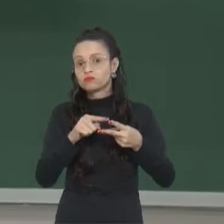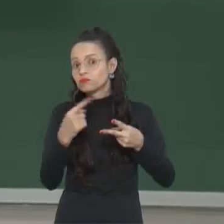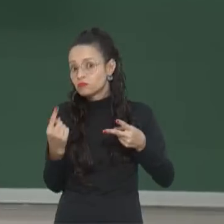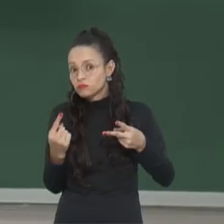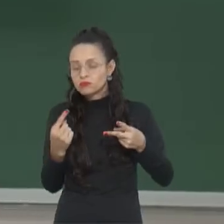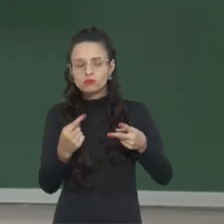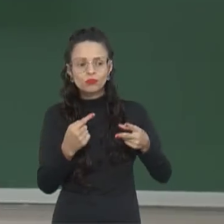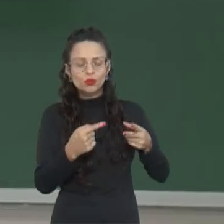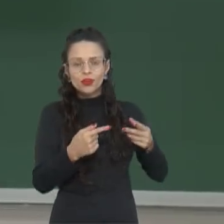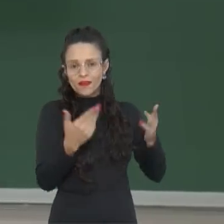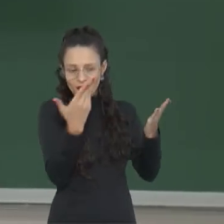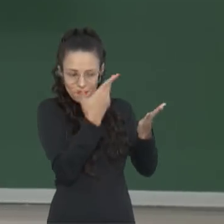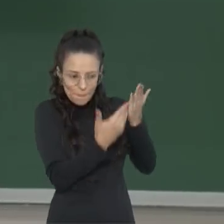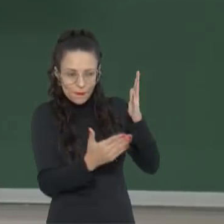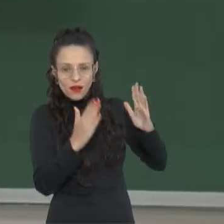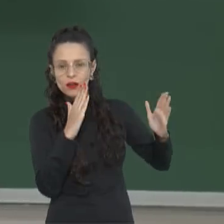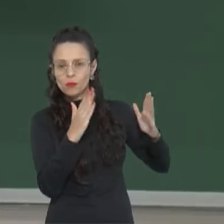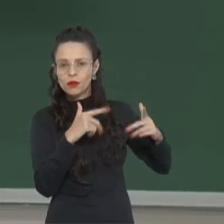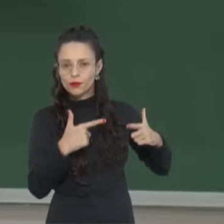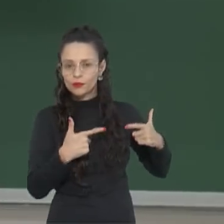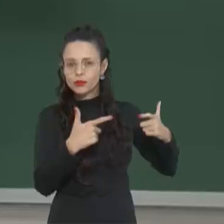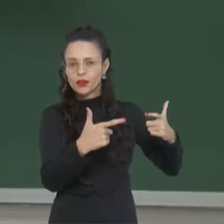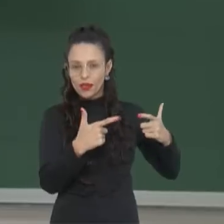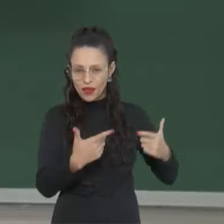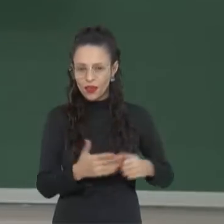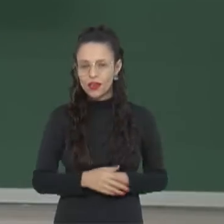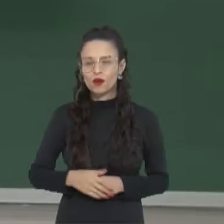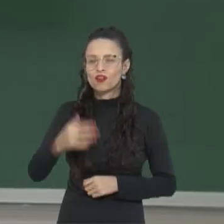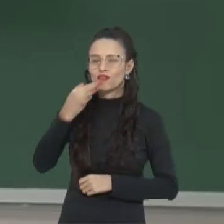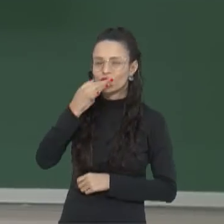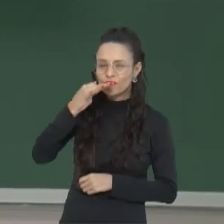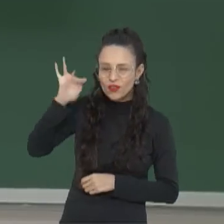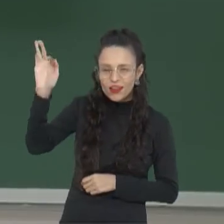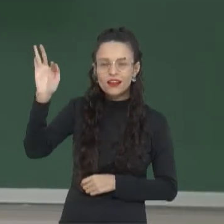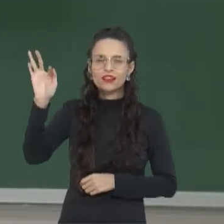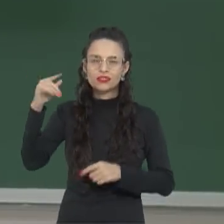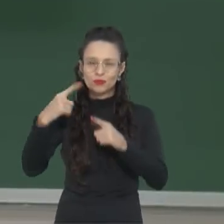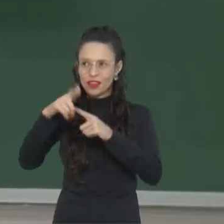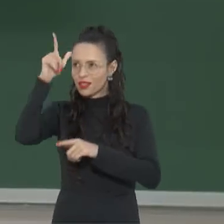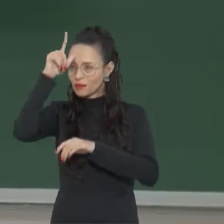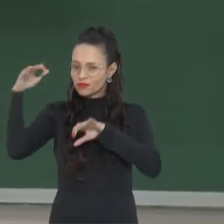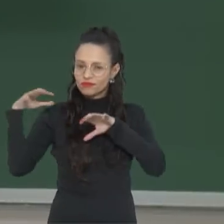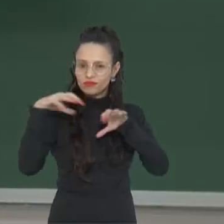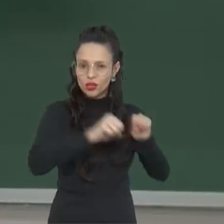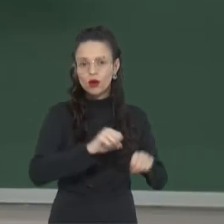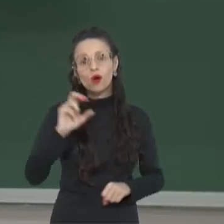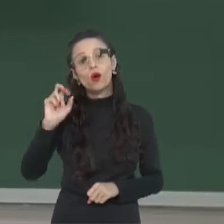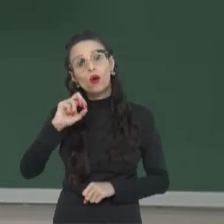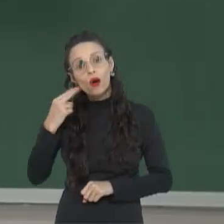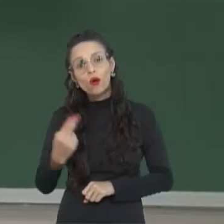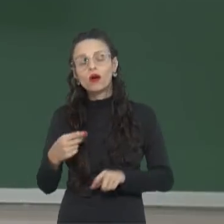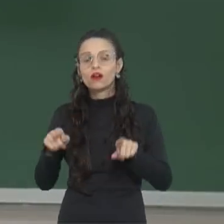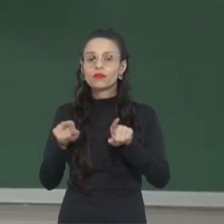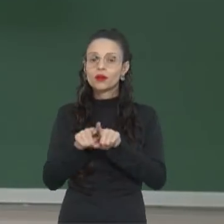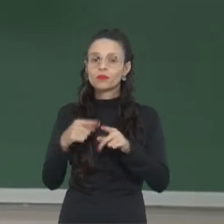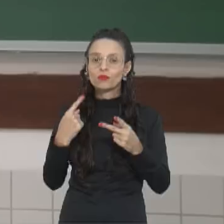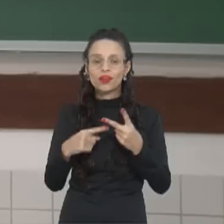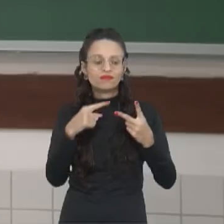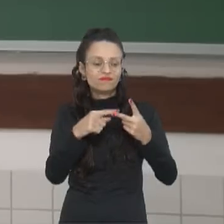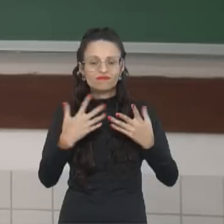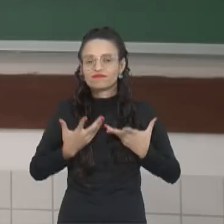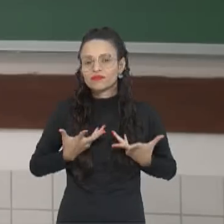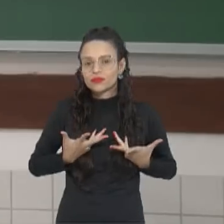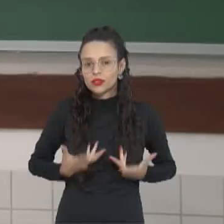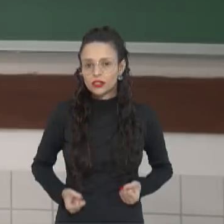dominadas durante a guerra, como foi o caso da Bélgica e da França, invadidos pela Alemanha, ou porque estavam